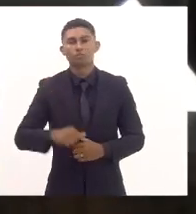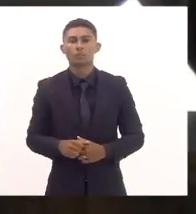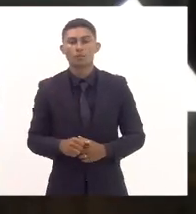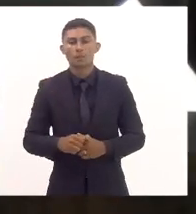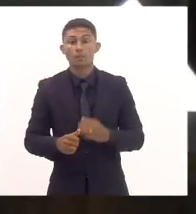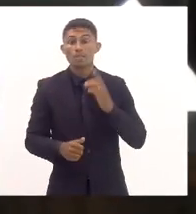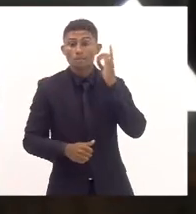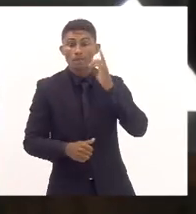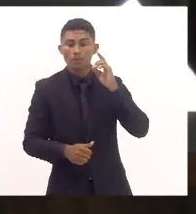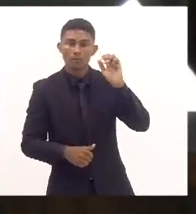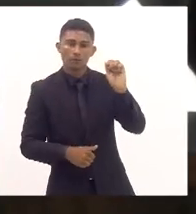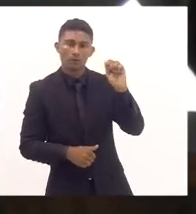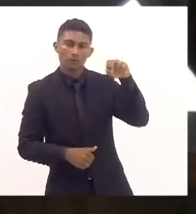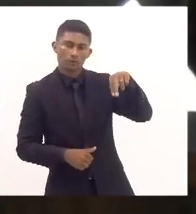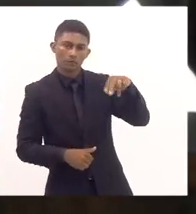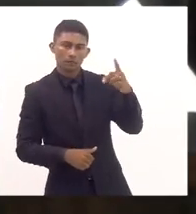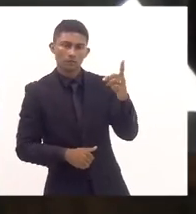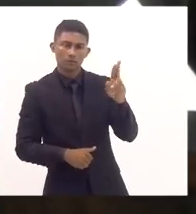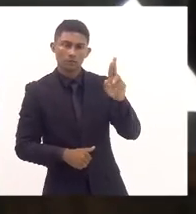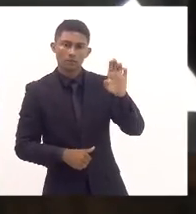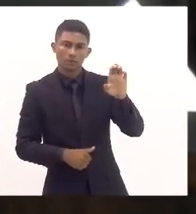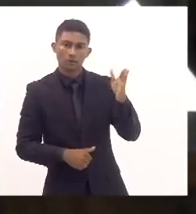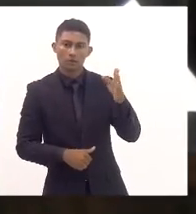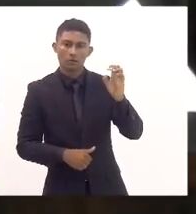Deputado André Correia